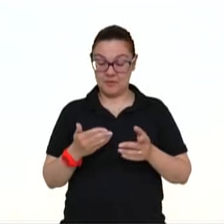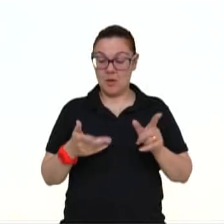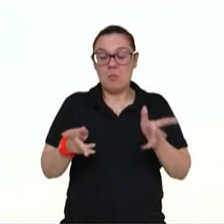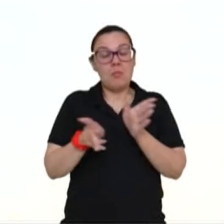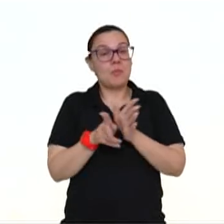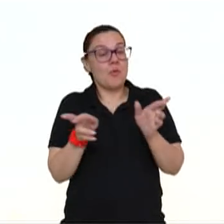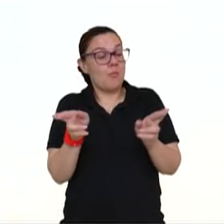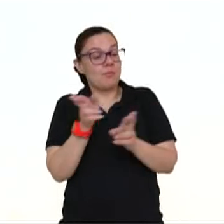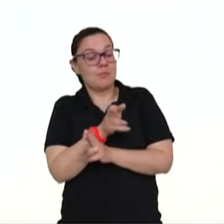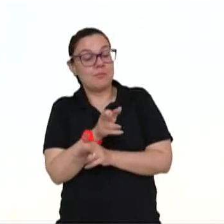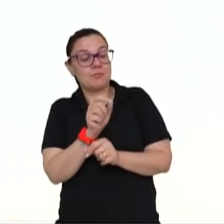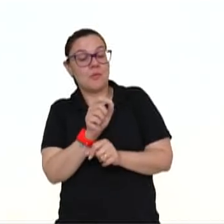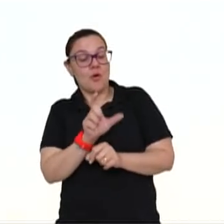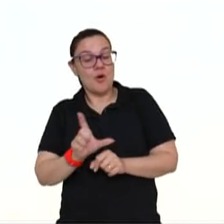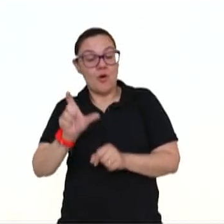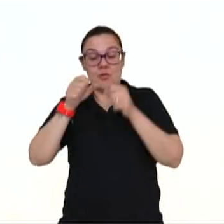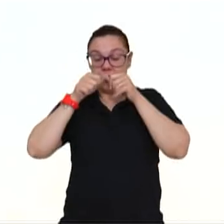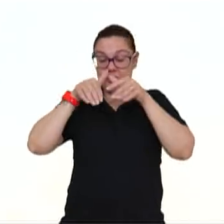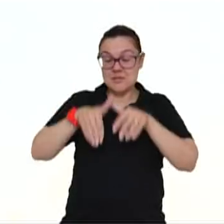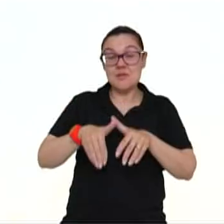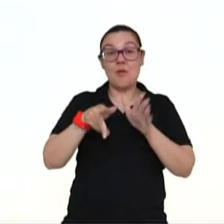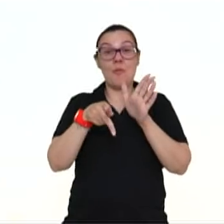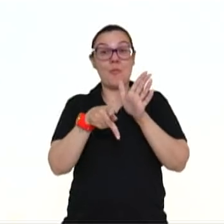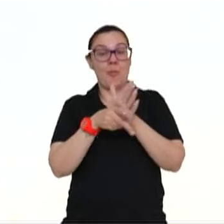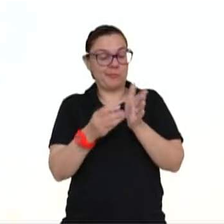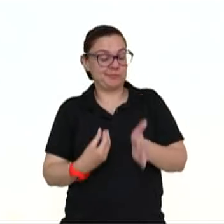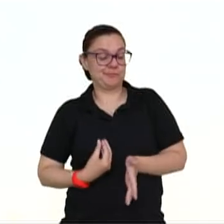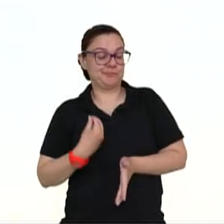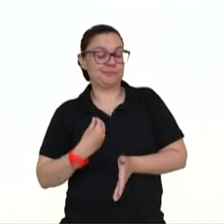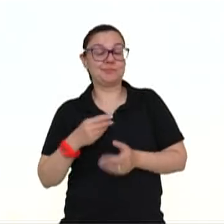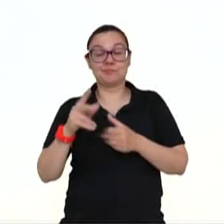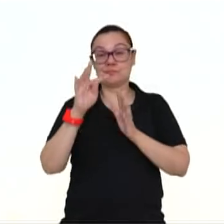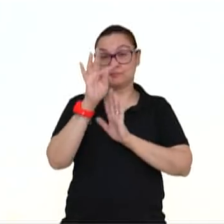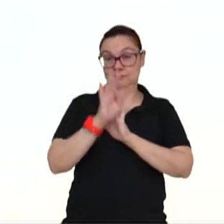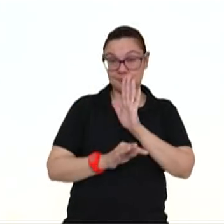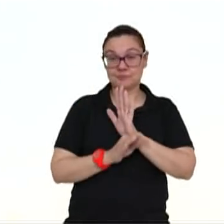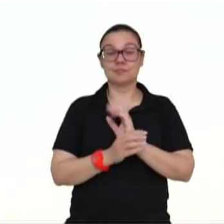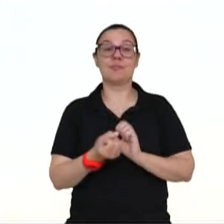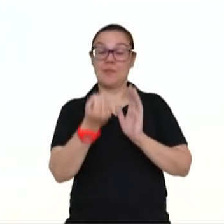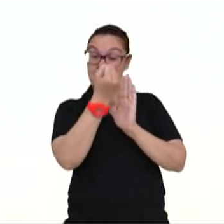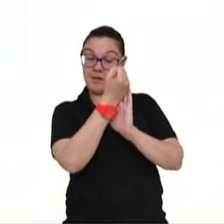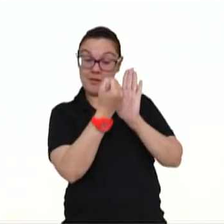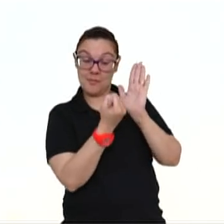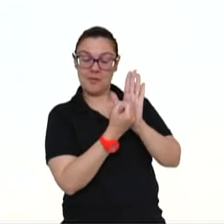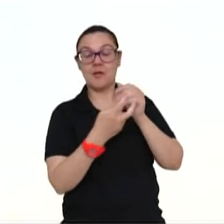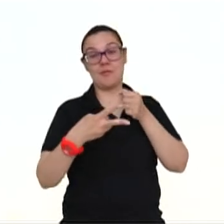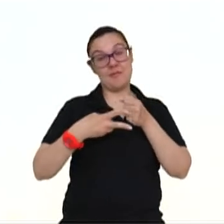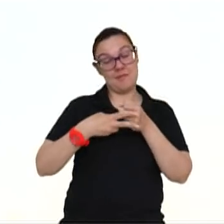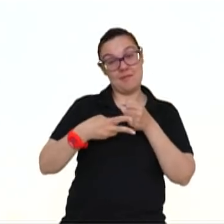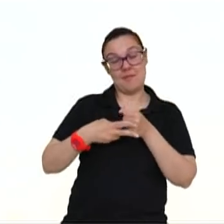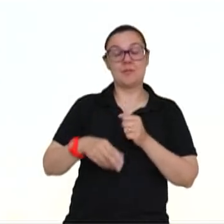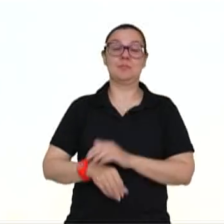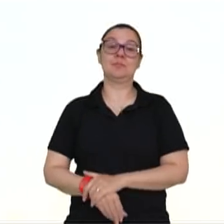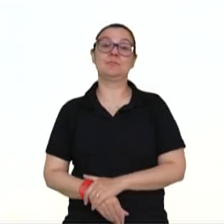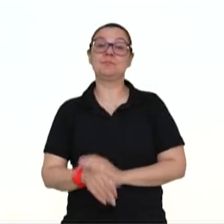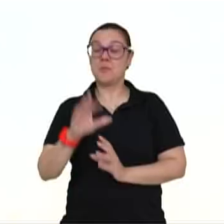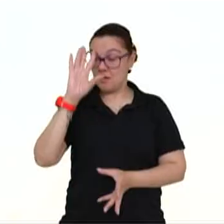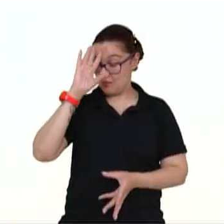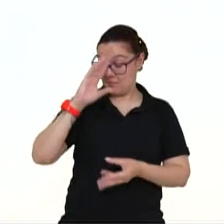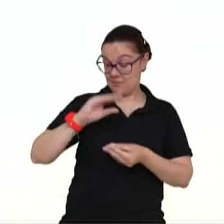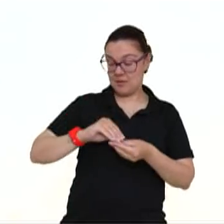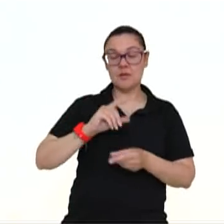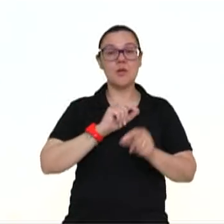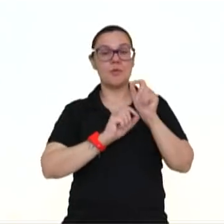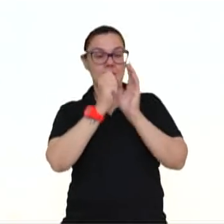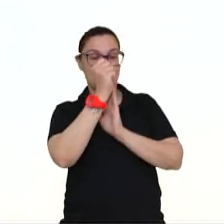Estabelecer relações lógico-discursivas presentes no texto marcadas pelos verbos. Compreender por